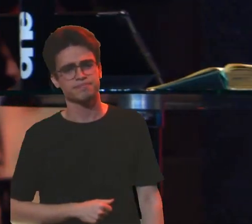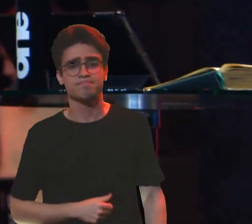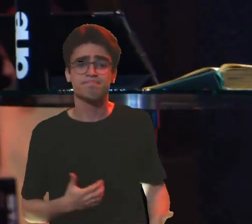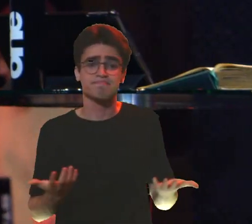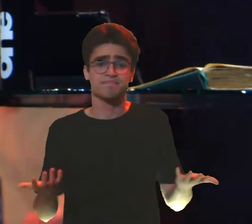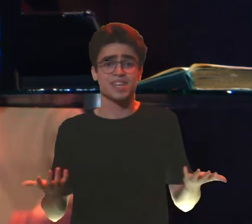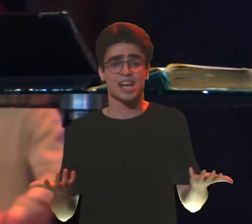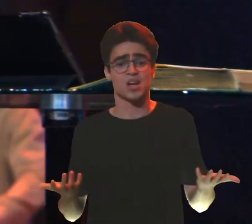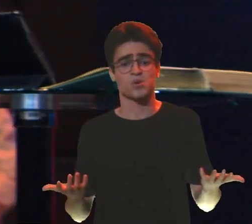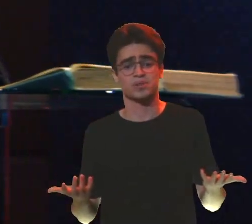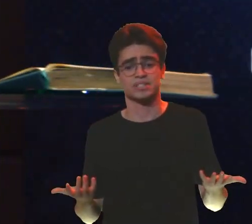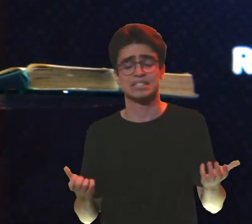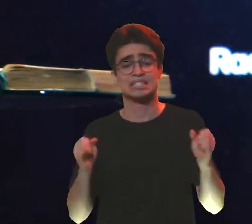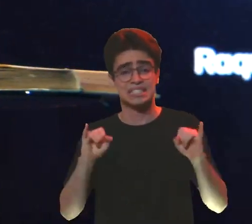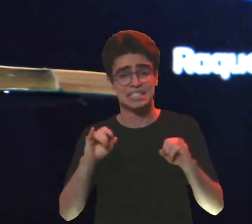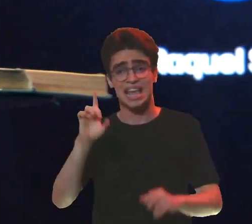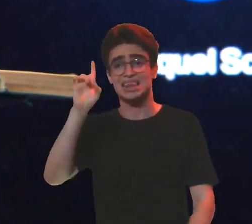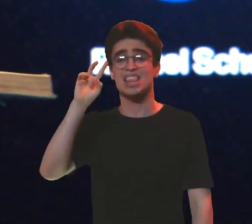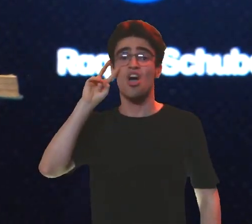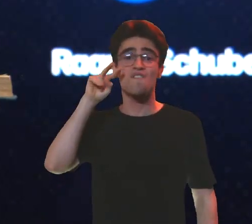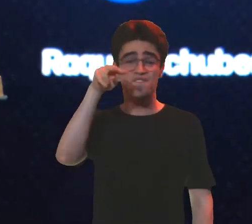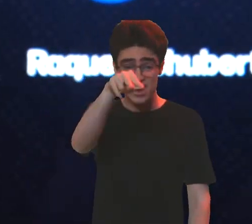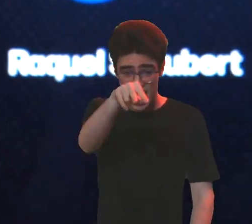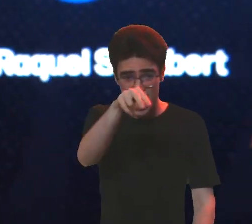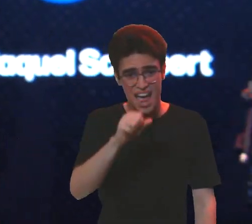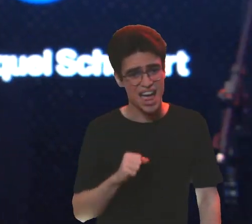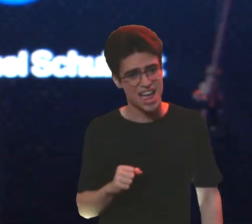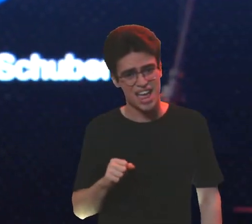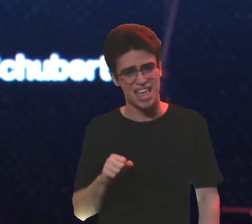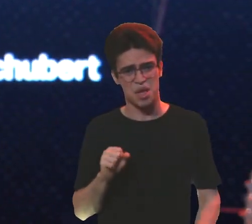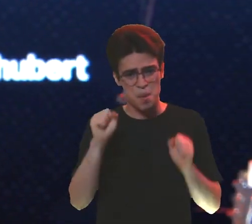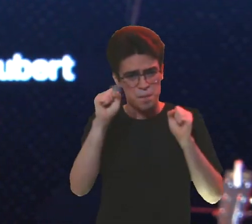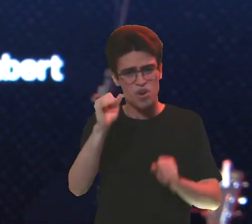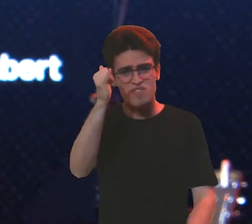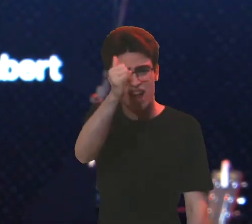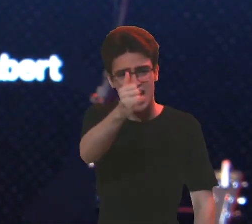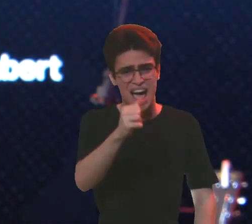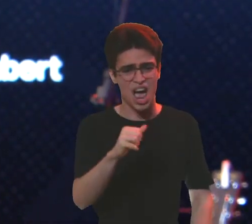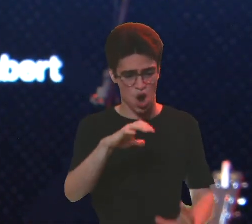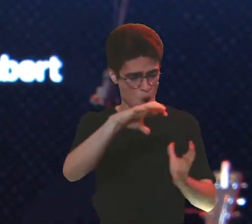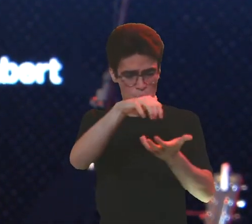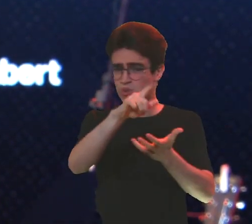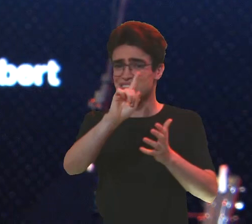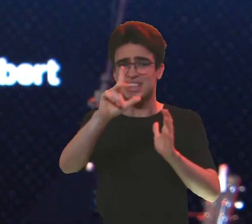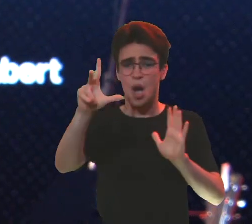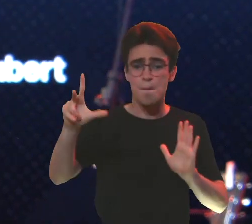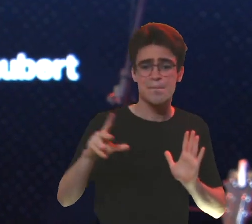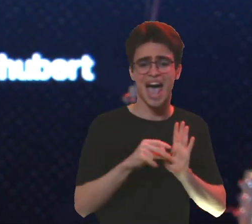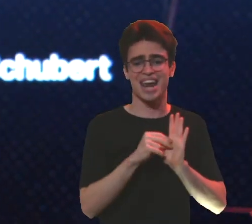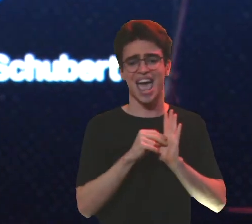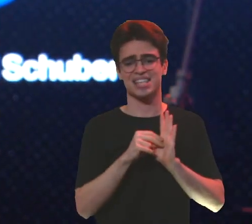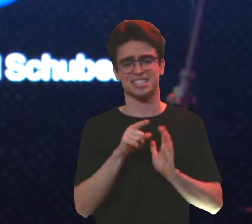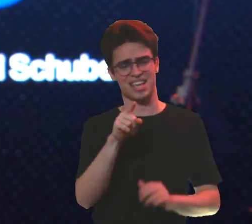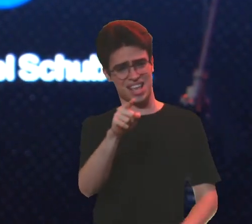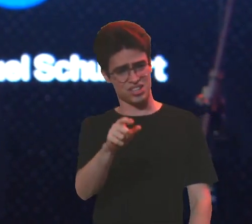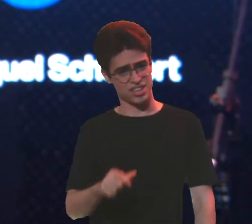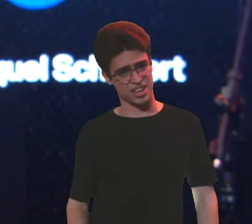Será que quando Deus olha para você, para o seu coração, Ele pode dizer que o mundo não é digno da sua vida?